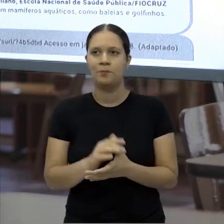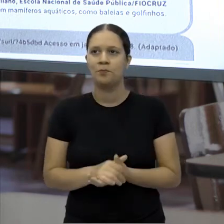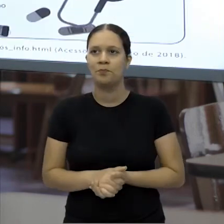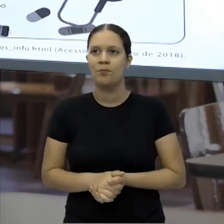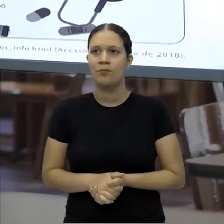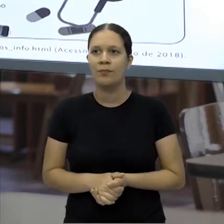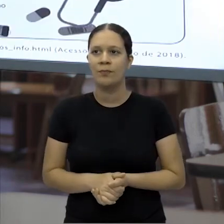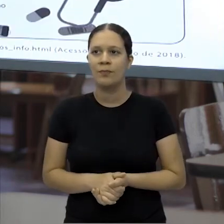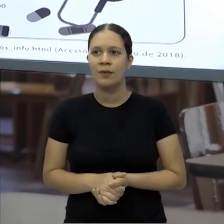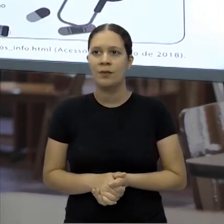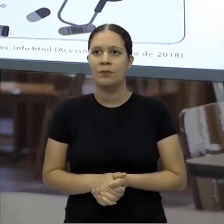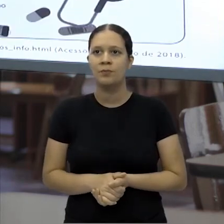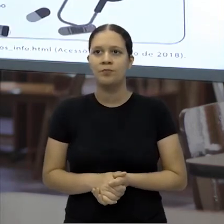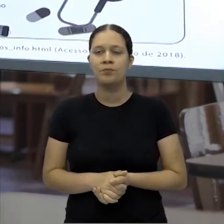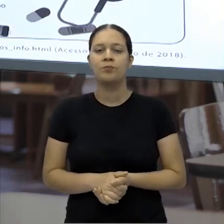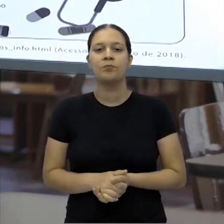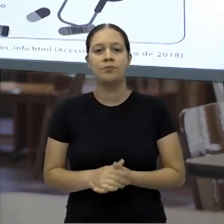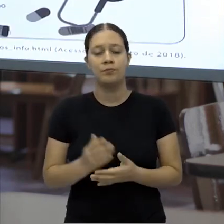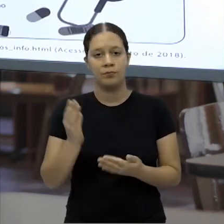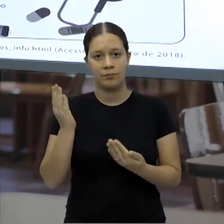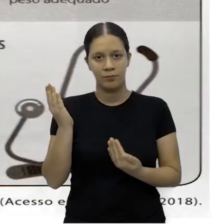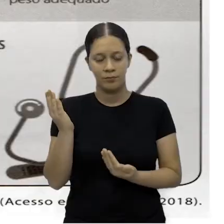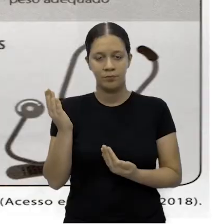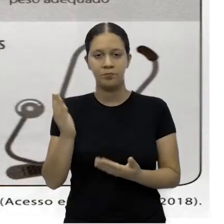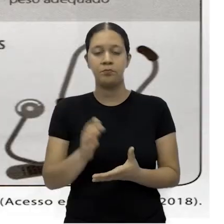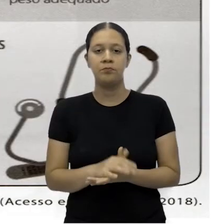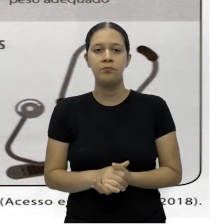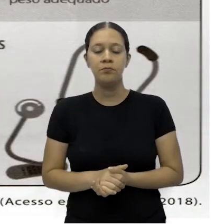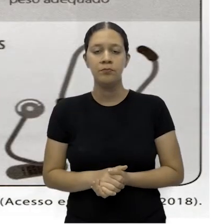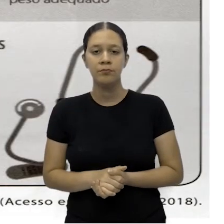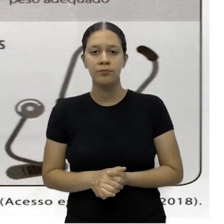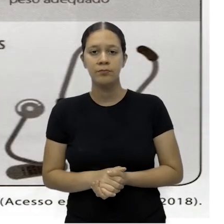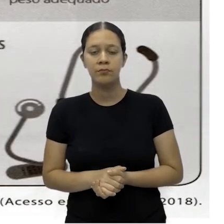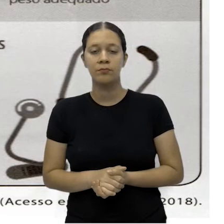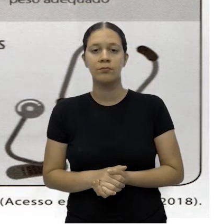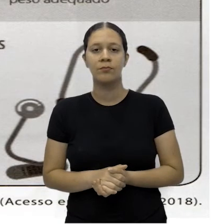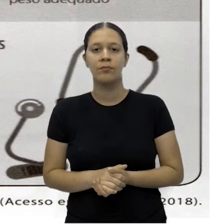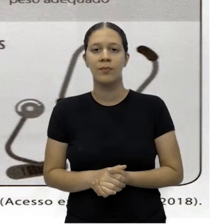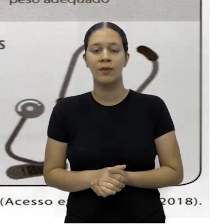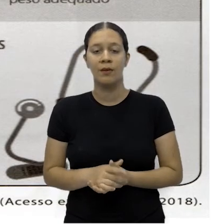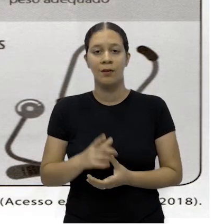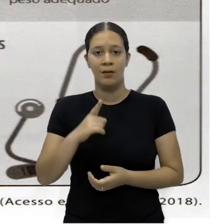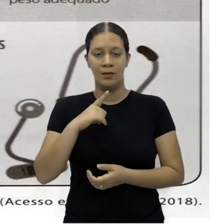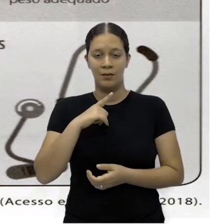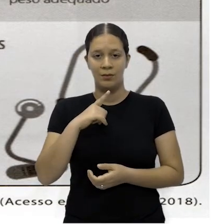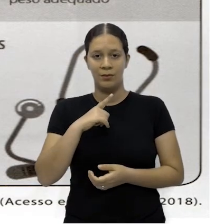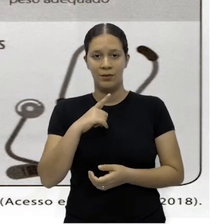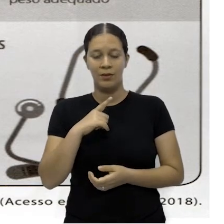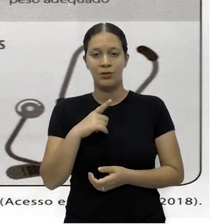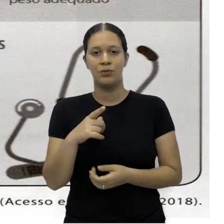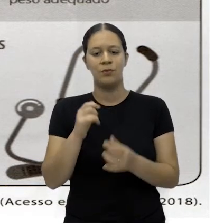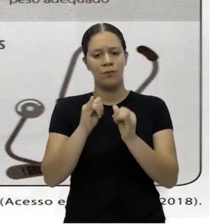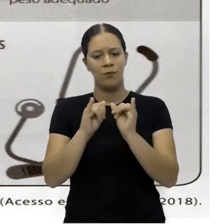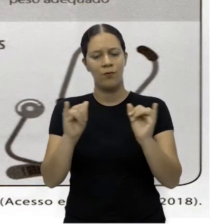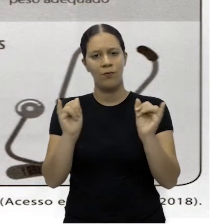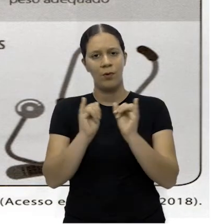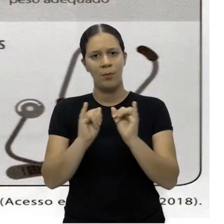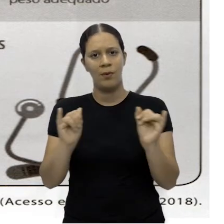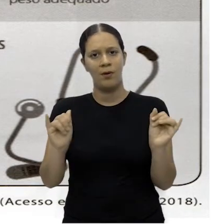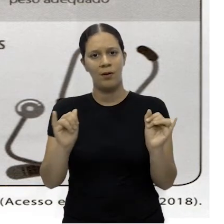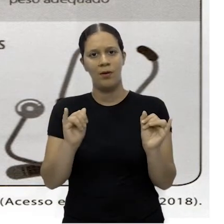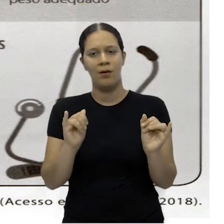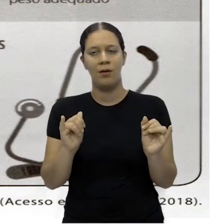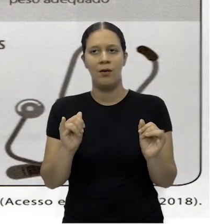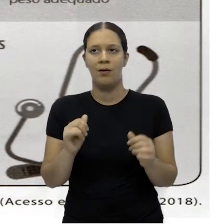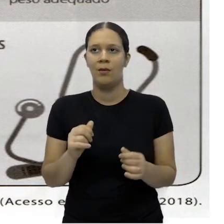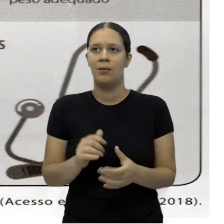parte. Olha, isso aqui é um infográfico que eu falei para vocês. Digamos que um texto falando sobre a obesidade no Brasil,